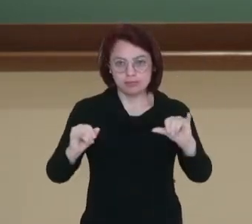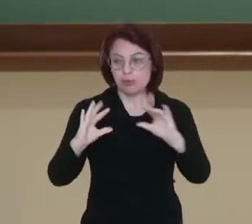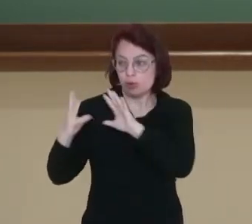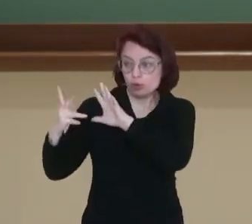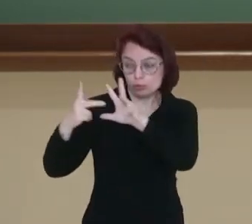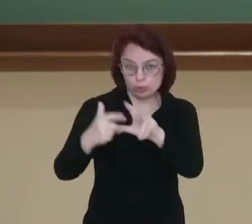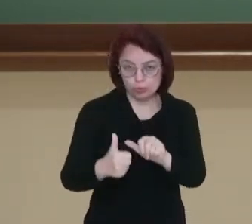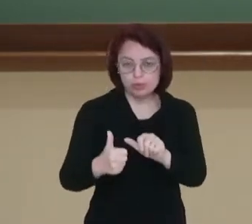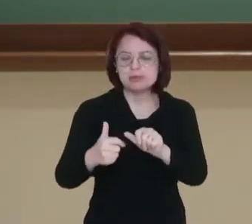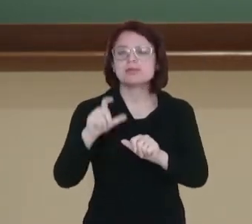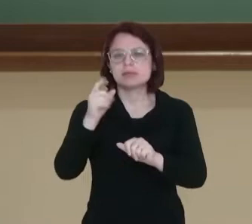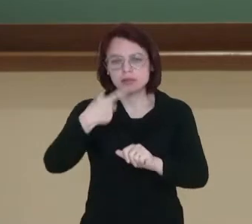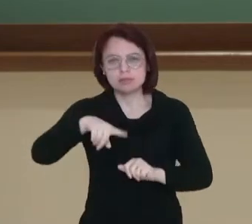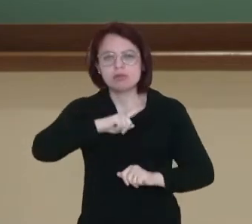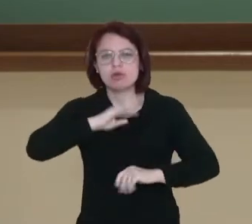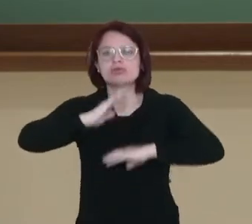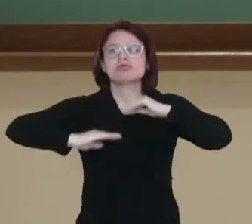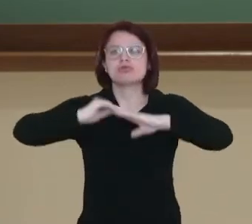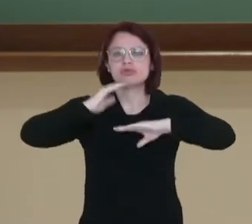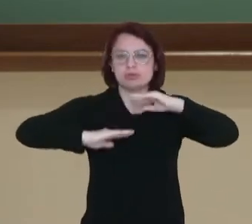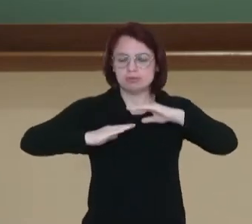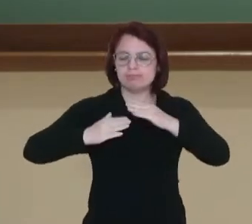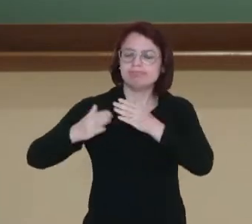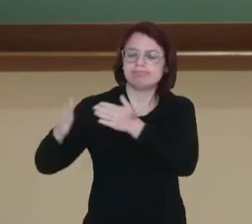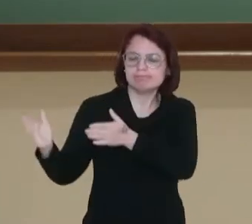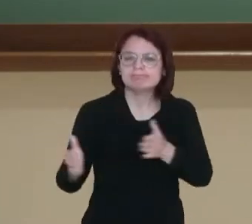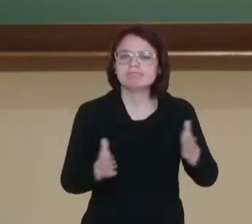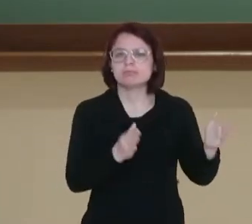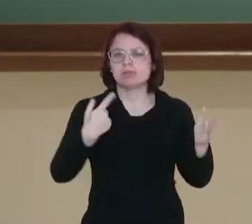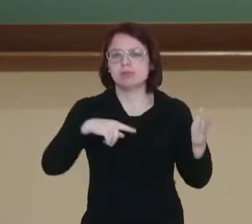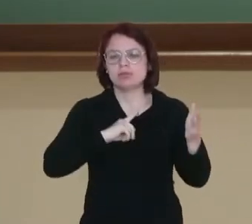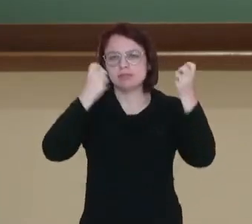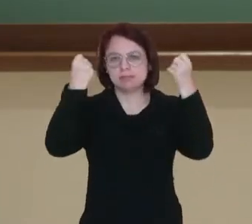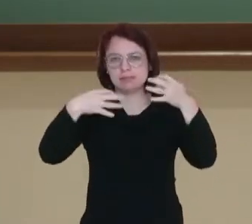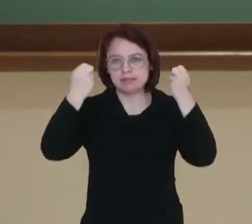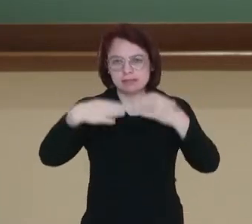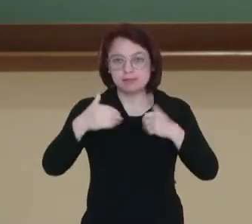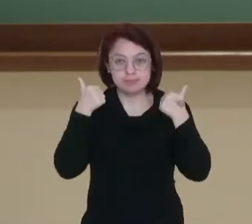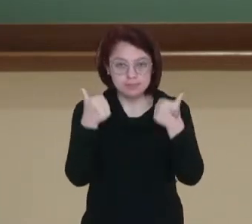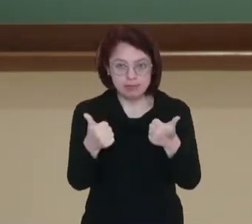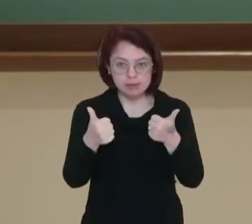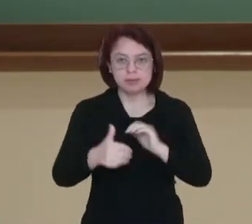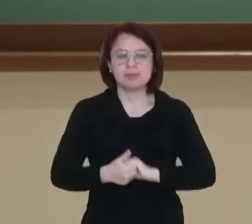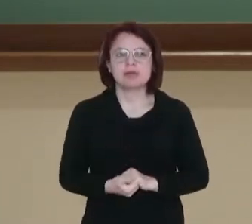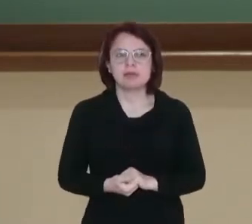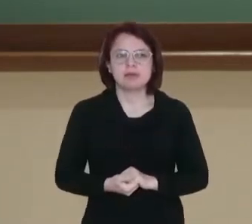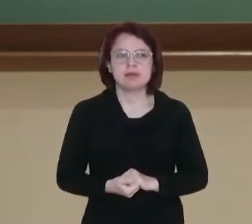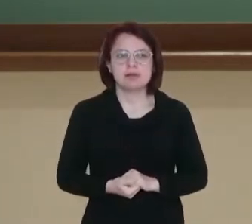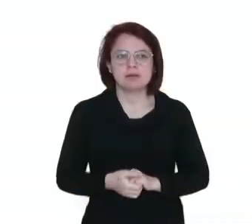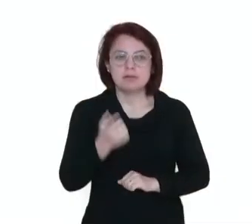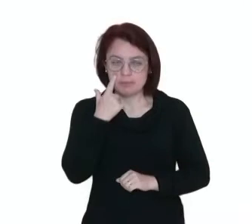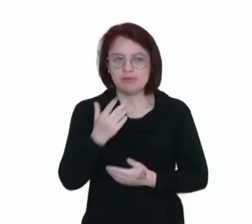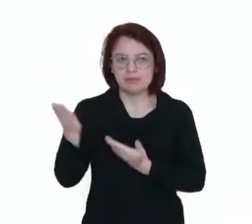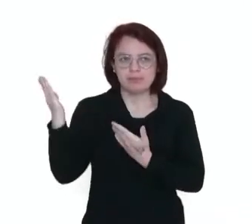isso nós vamos construir, né, ao longo aqui das nossas explicações, perfeito? Vamos